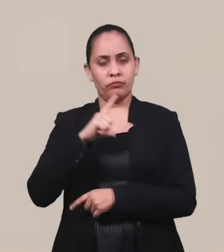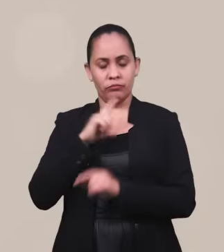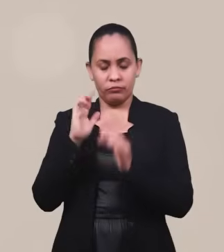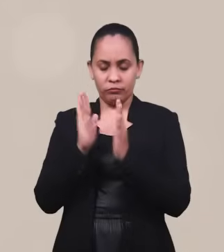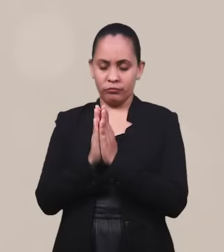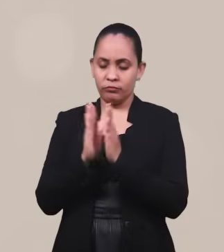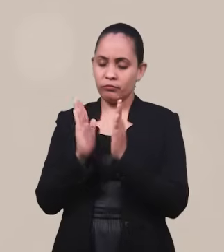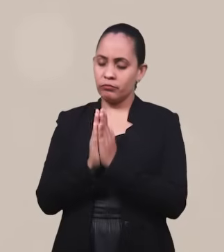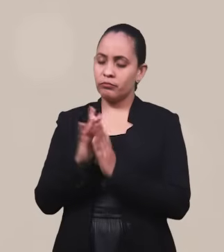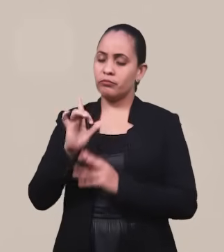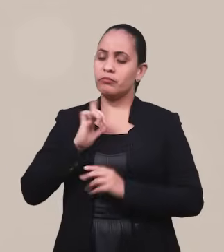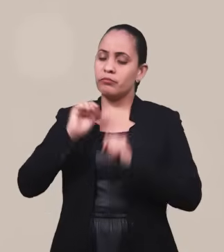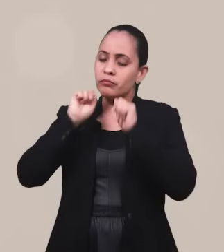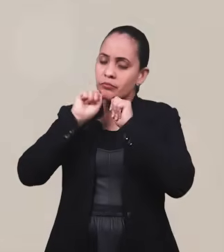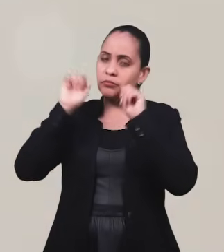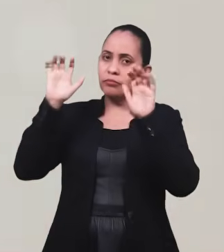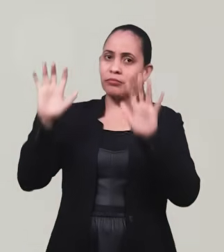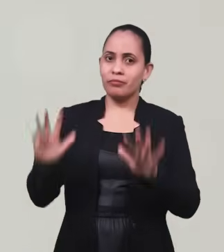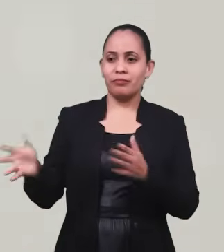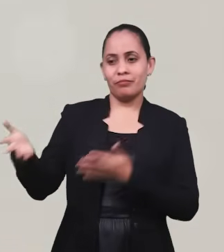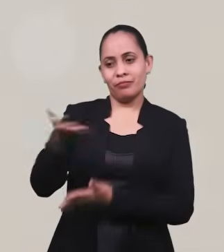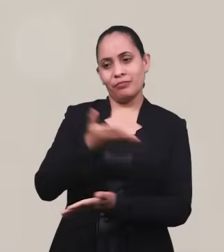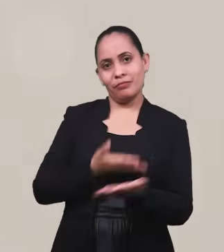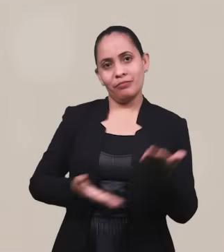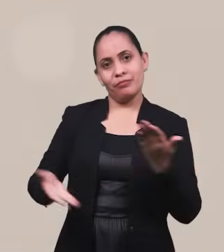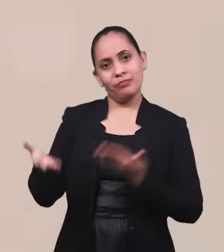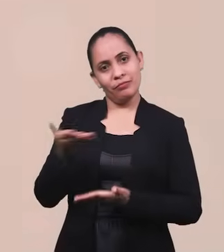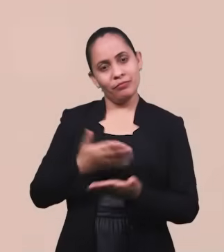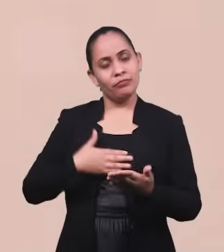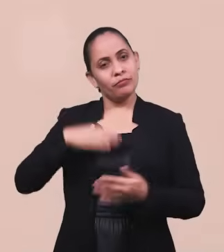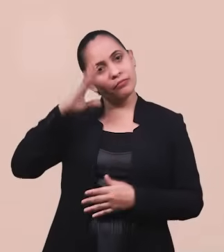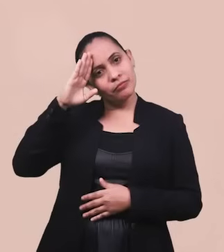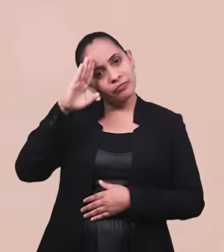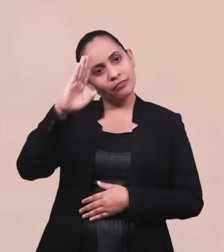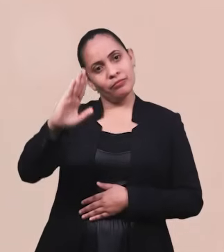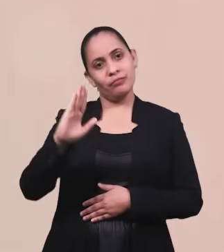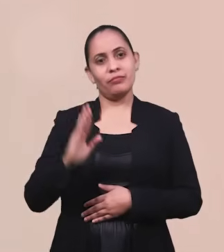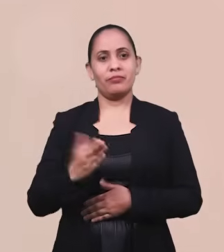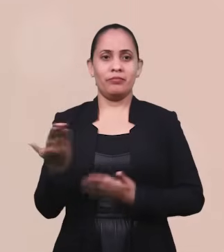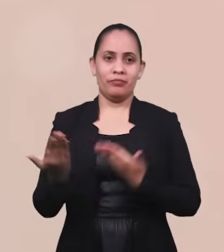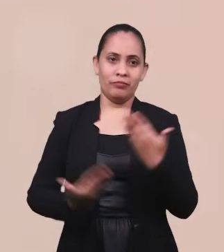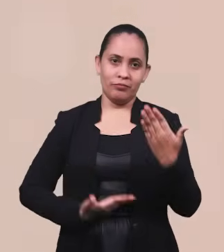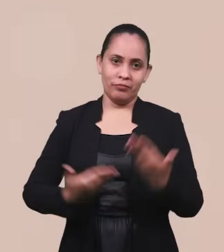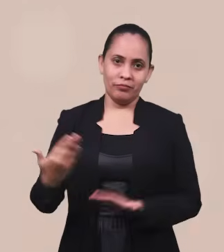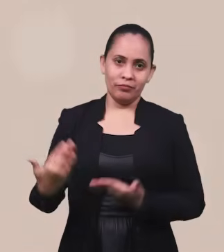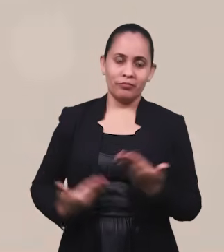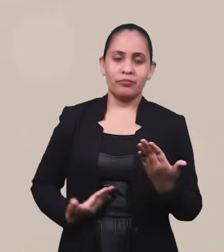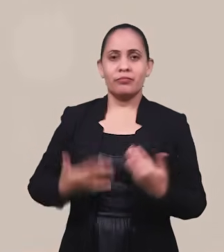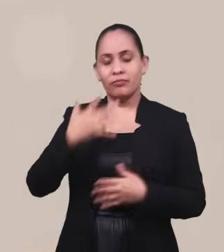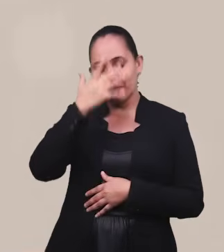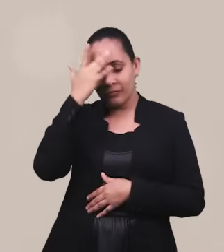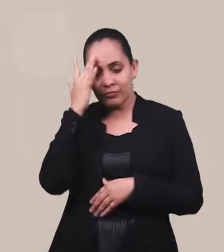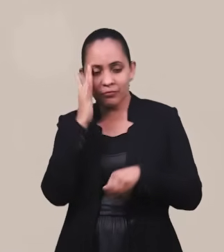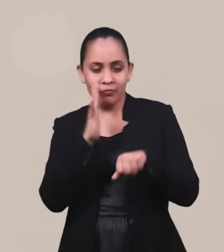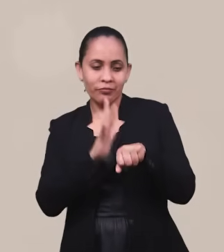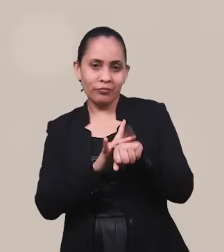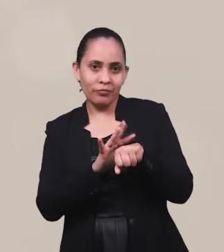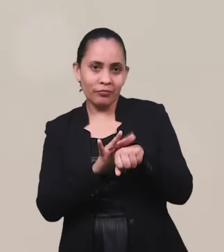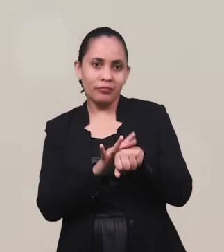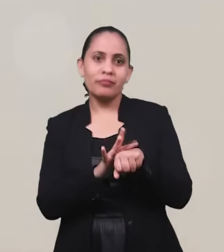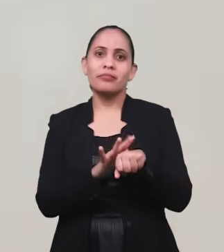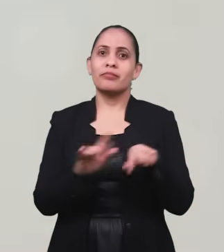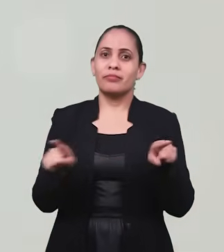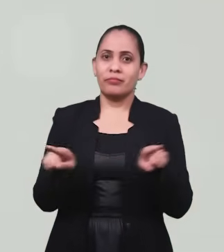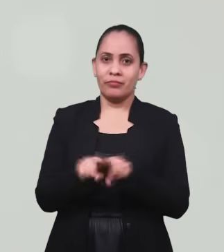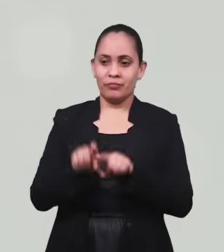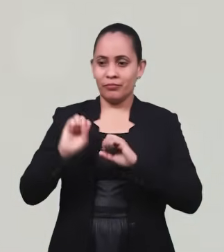tem sido uma grande bênção no meio da igreja, principalmente os irmãos idosos, os mais